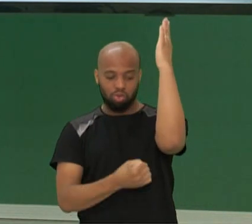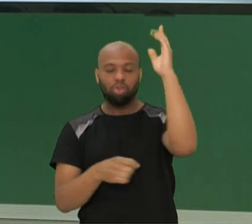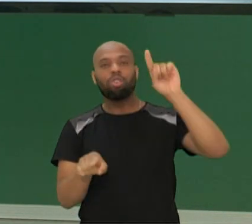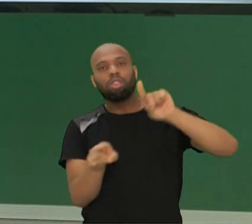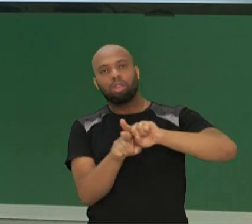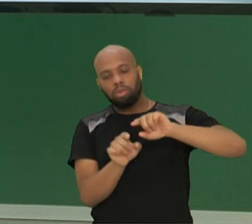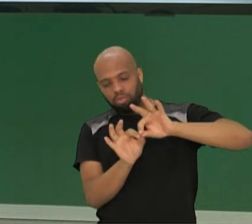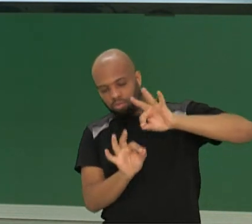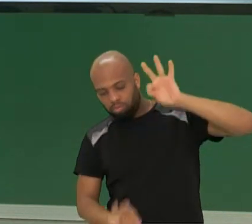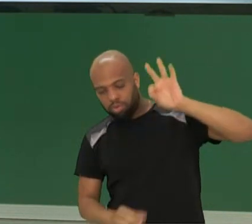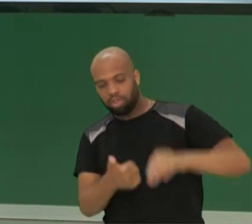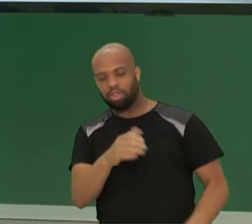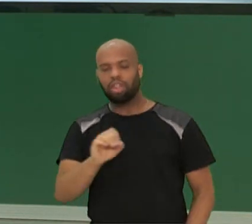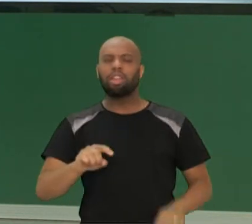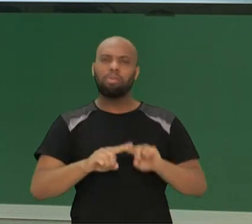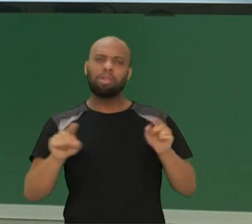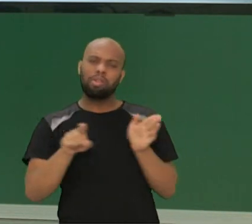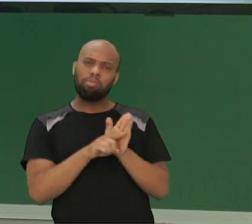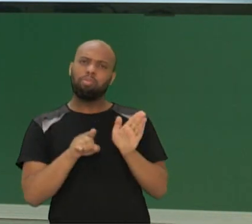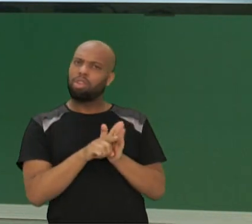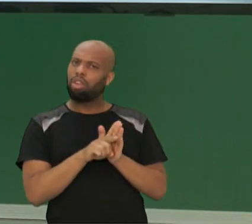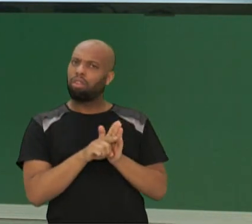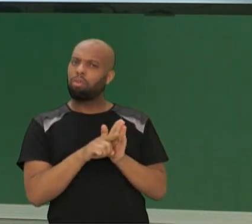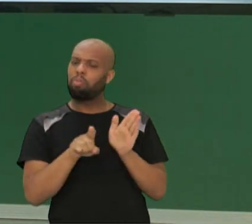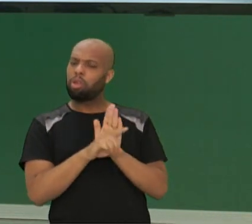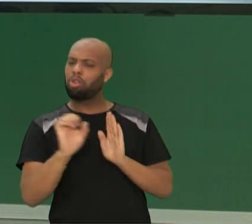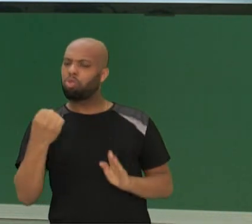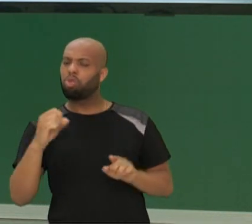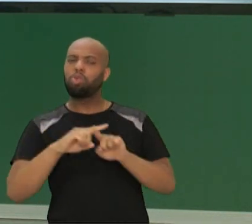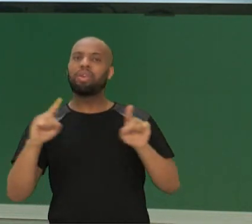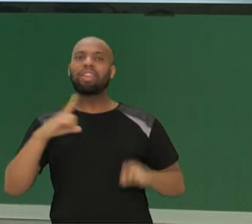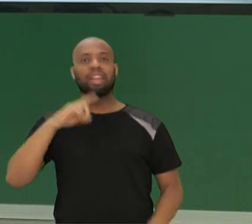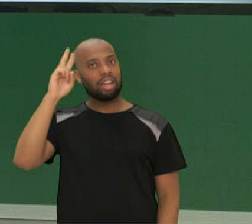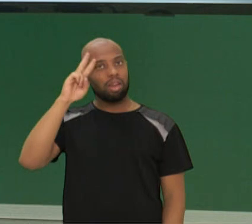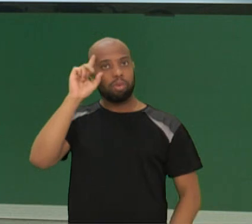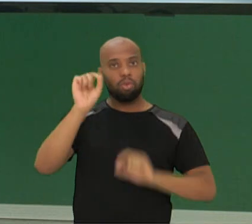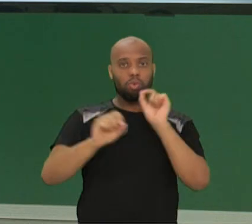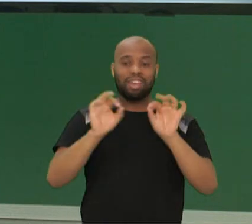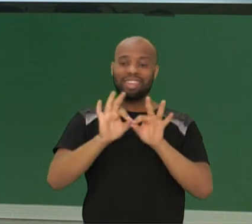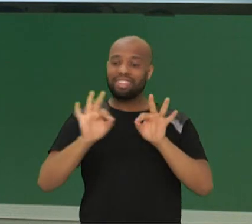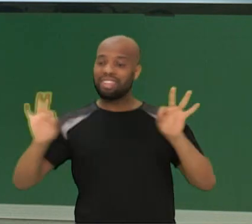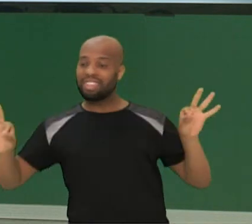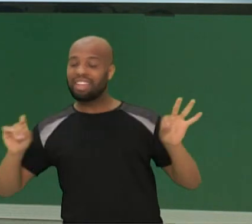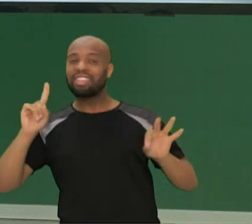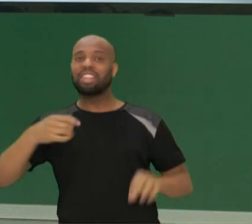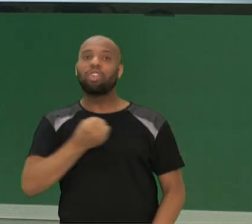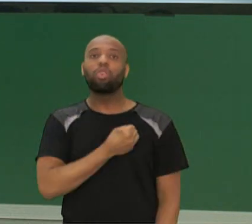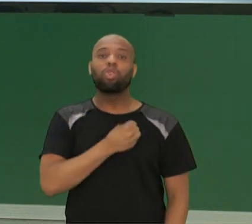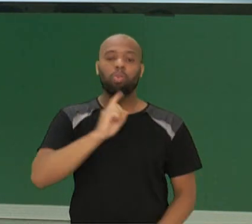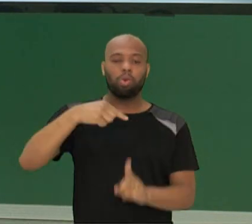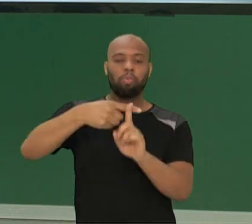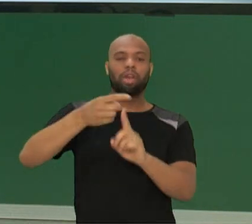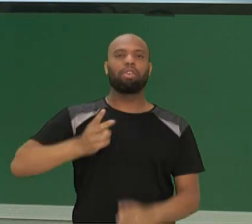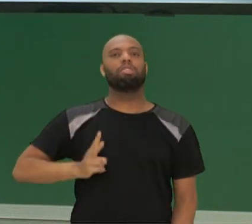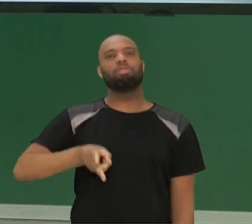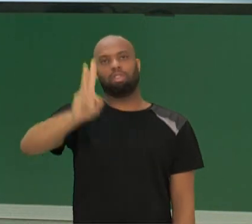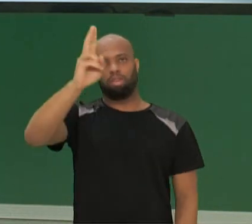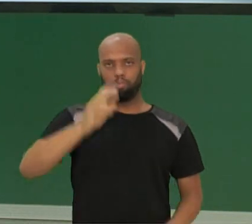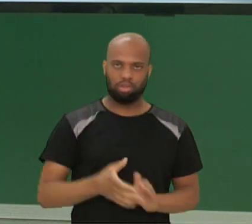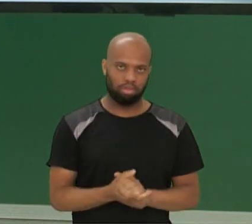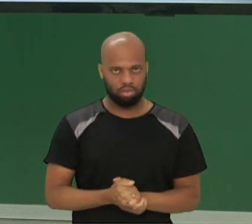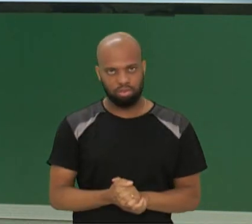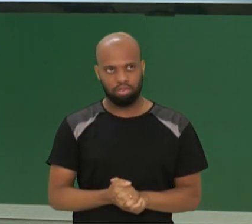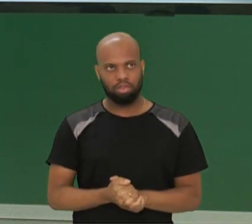10. Professora, mas é negativo, menos 8. Nós sempre temos que lembrar que a distância é um valor positivo, porque